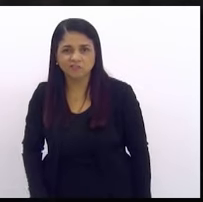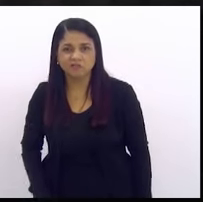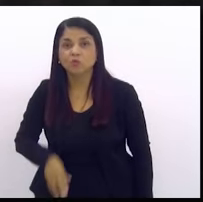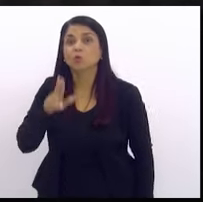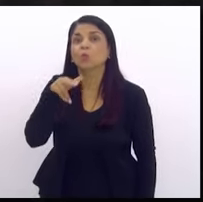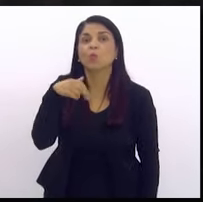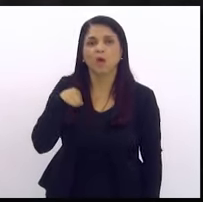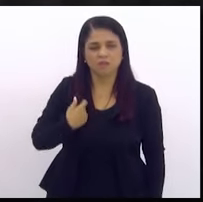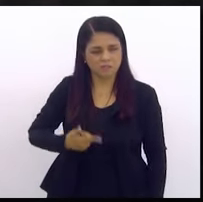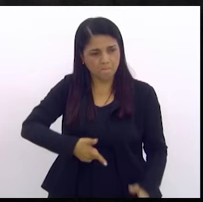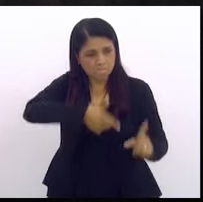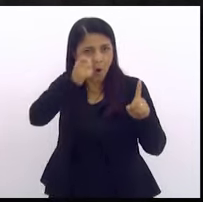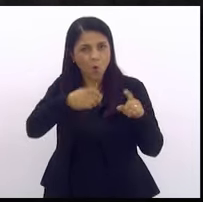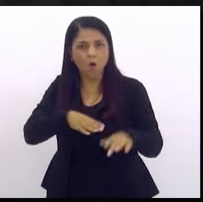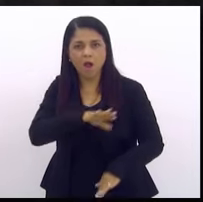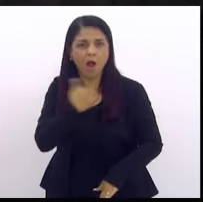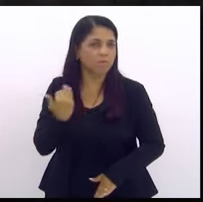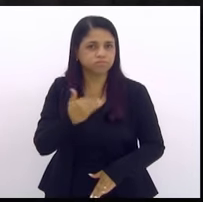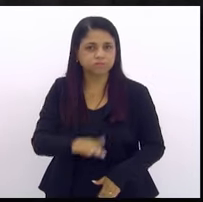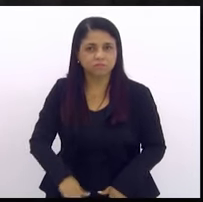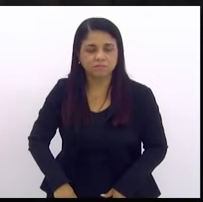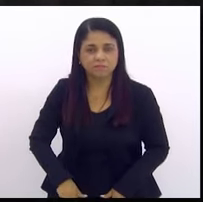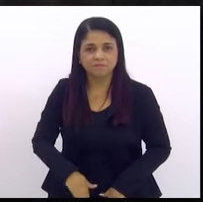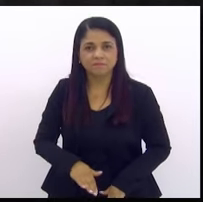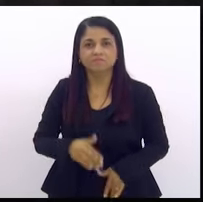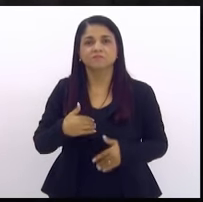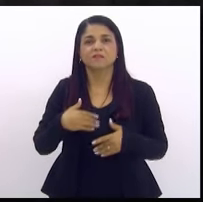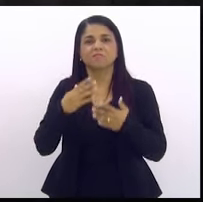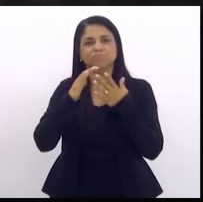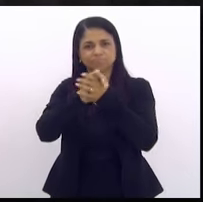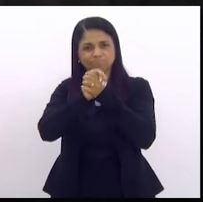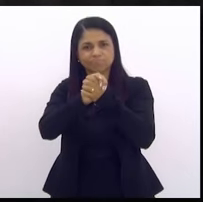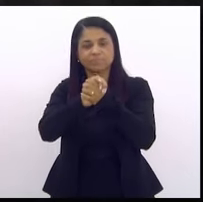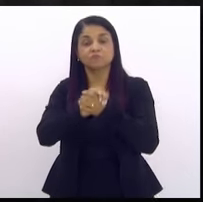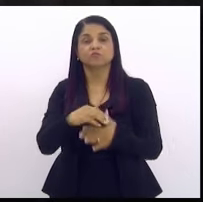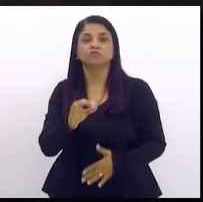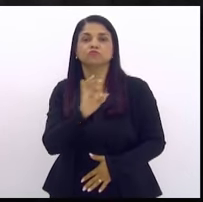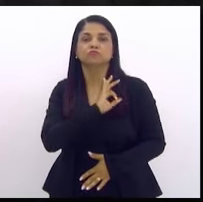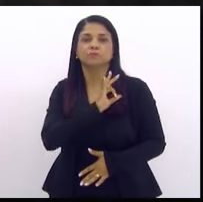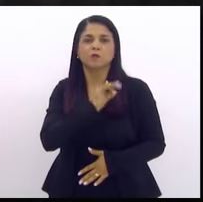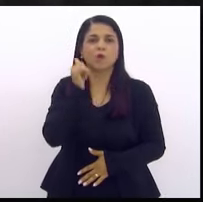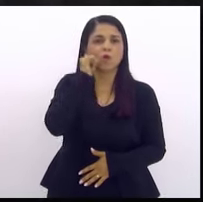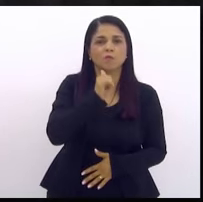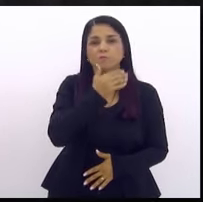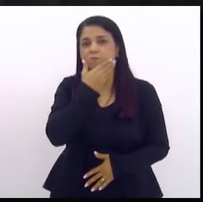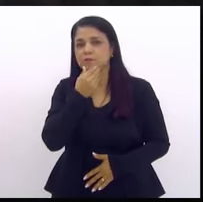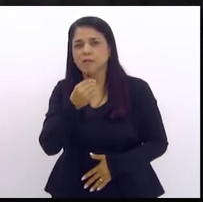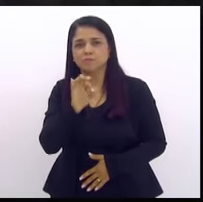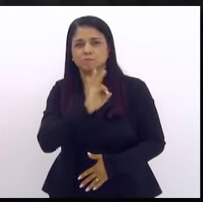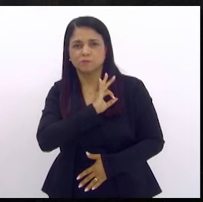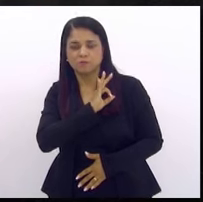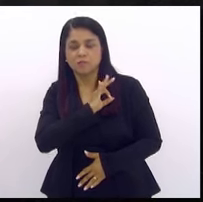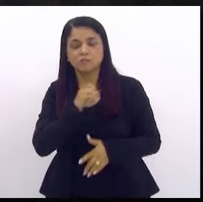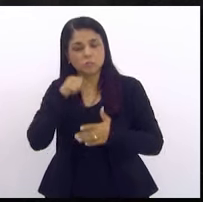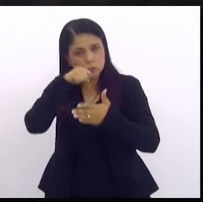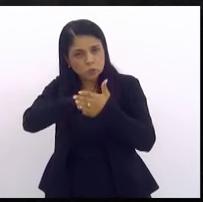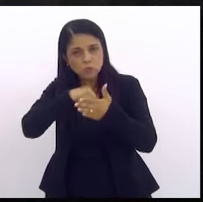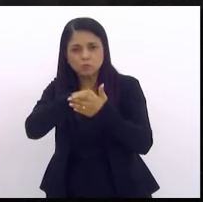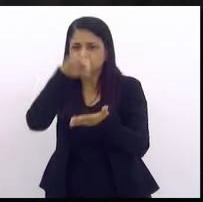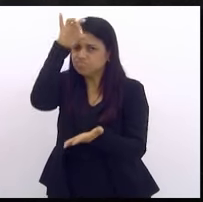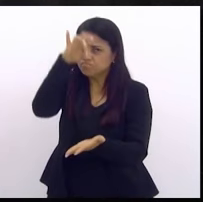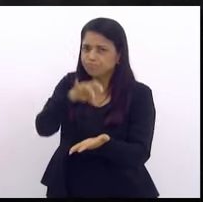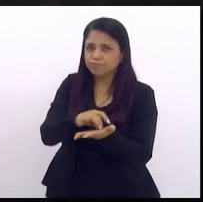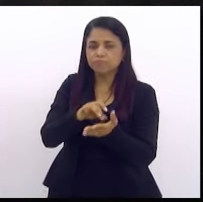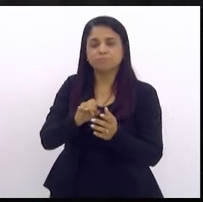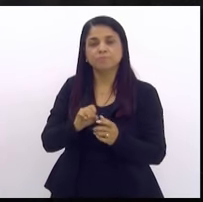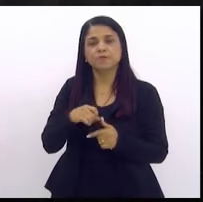nunca. E quero saudar todos os nossos policiais, guerreiros, homens e mulheres, que realmente lutam